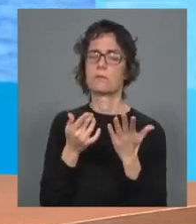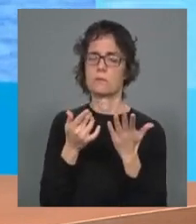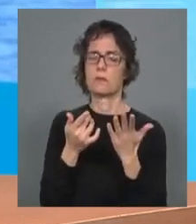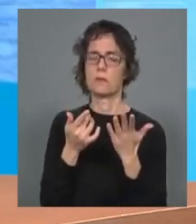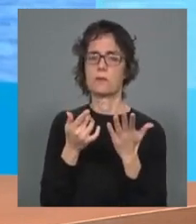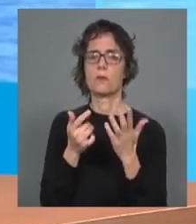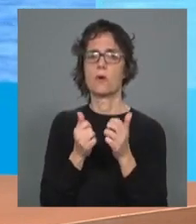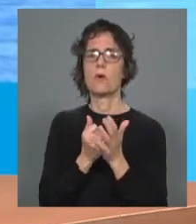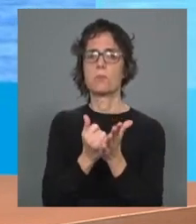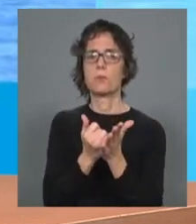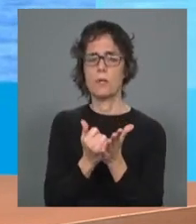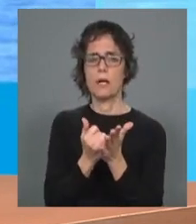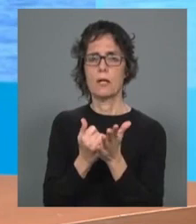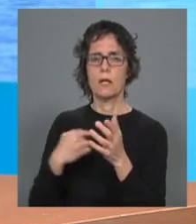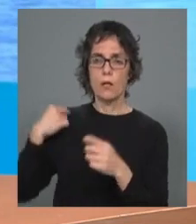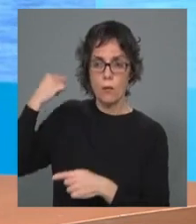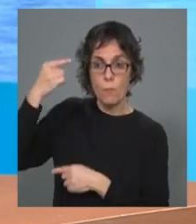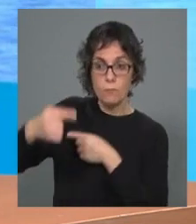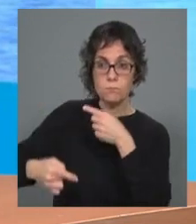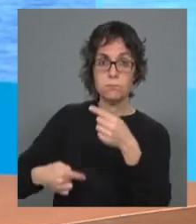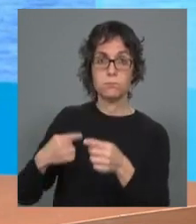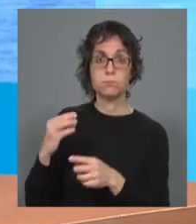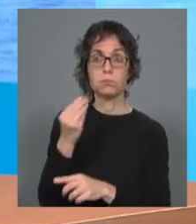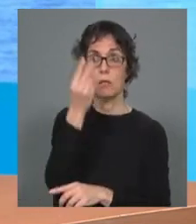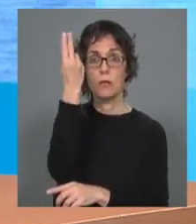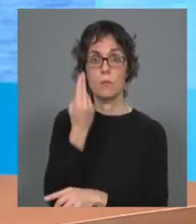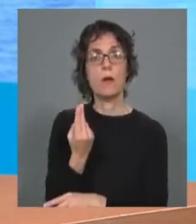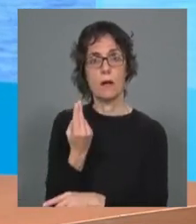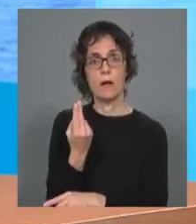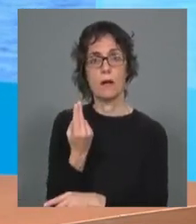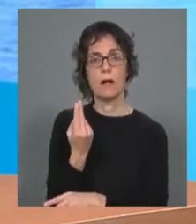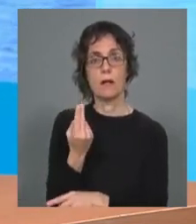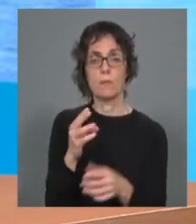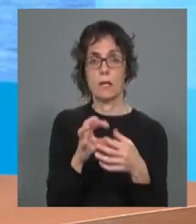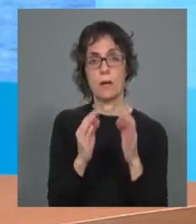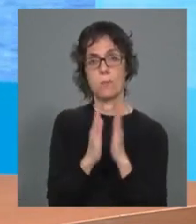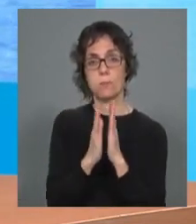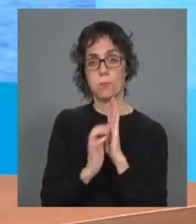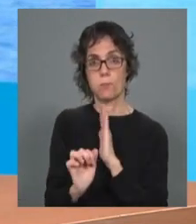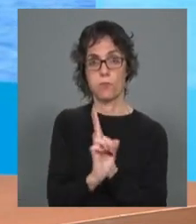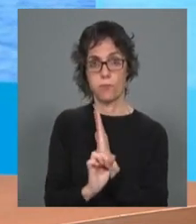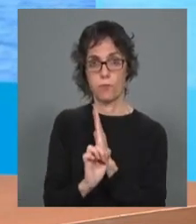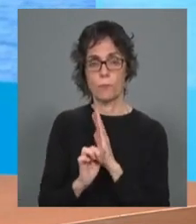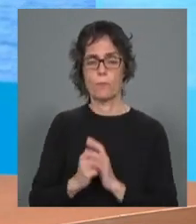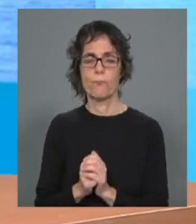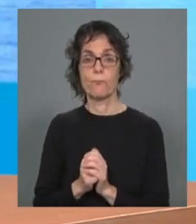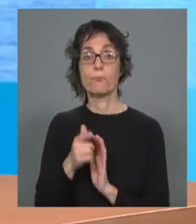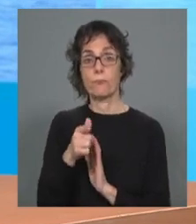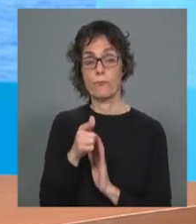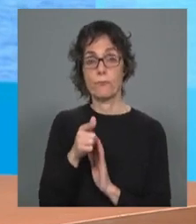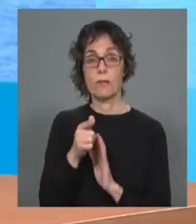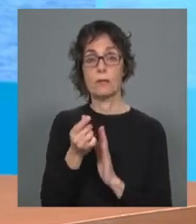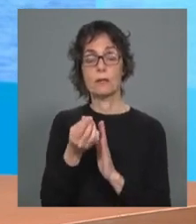nossas paróquias e, portanto, o museu que se associou à catedral é um museu de território onde cerca de metade